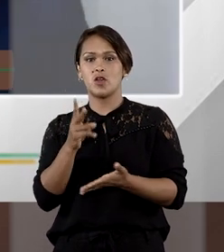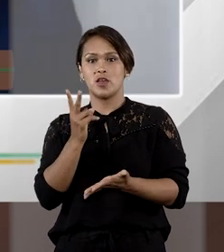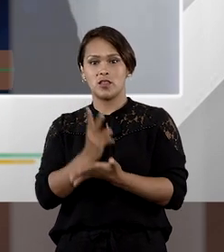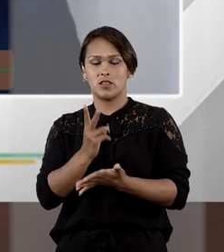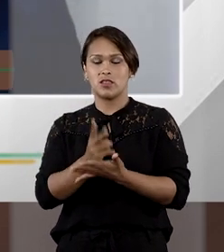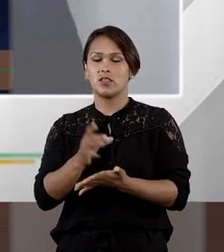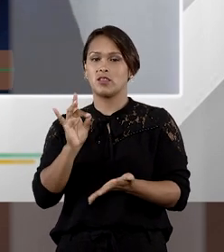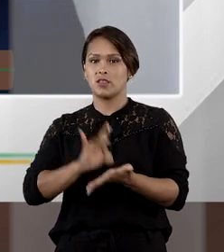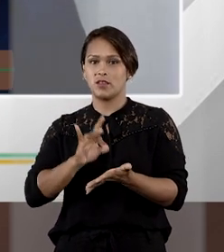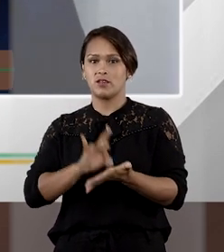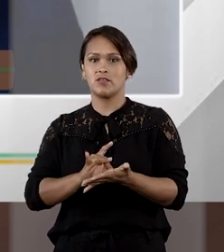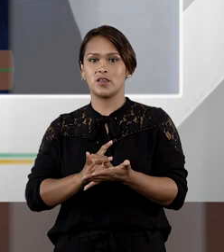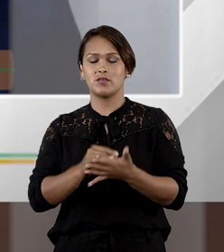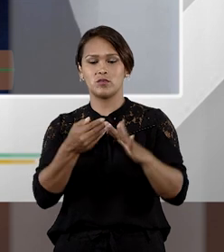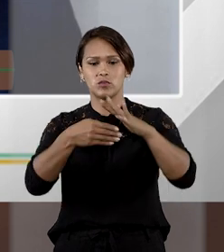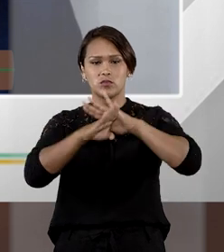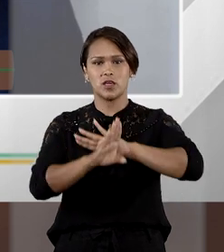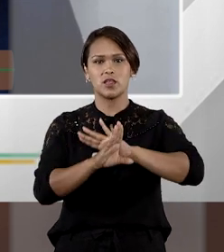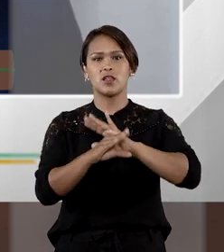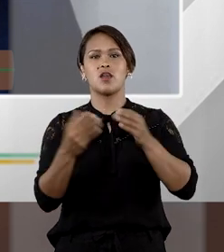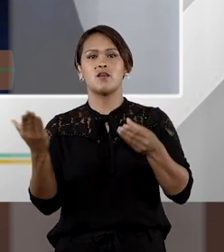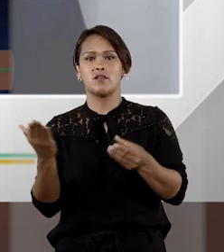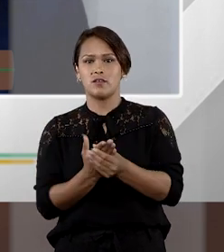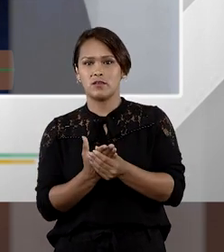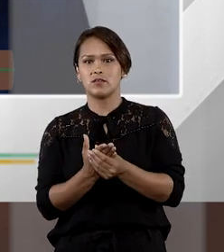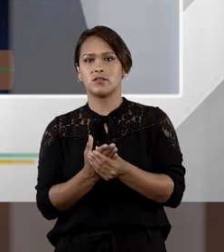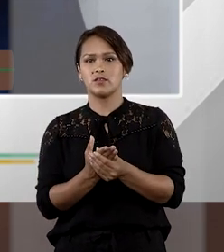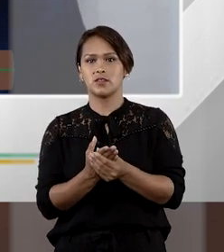que realmente ingressar com a ação